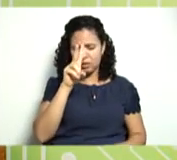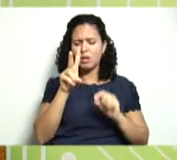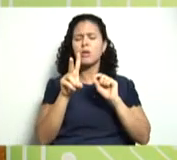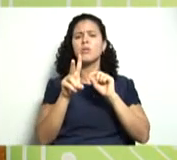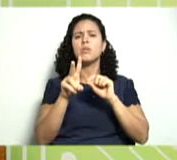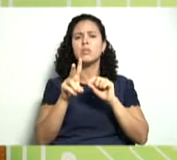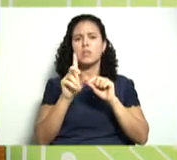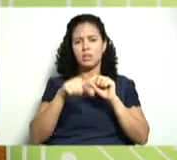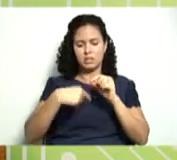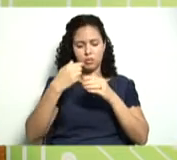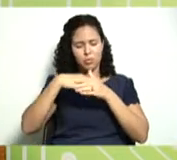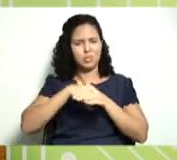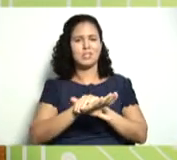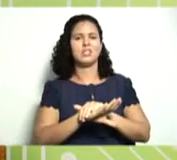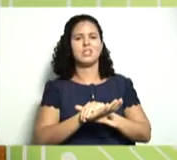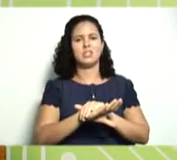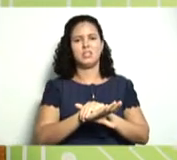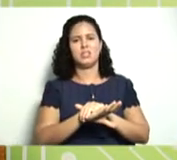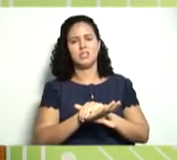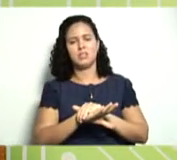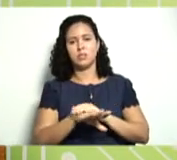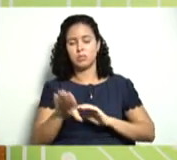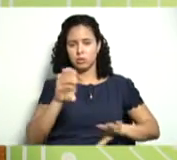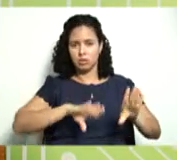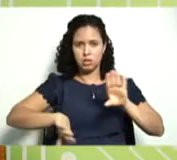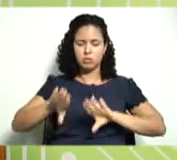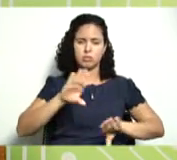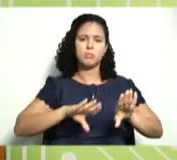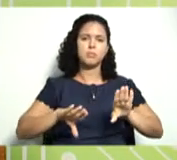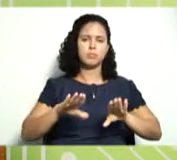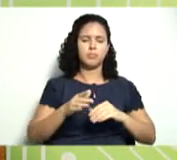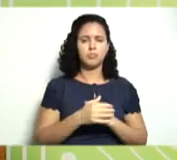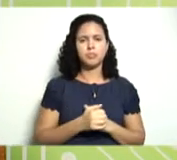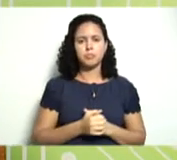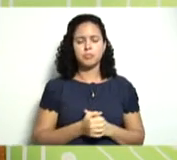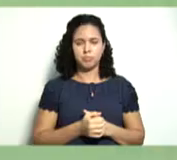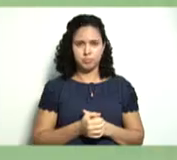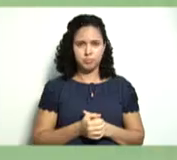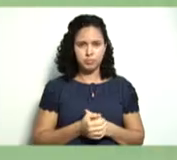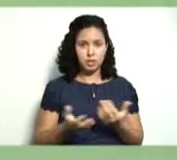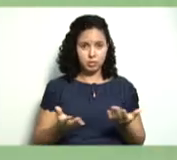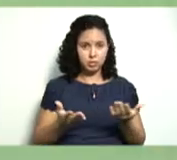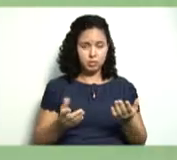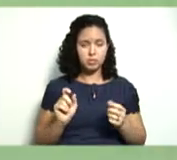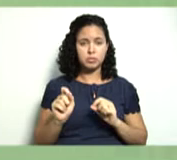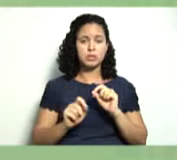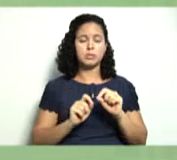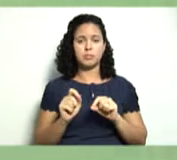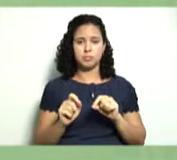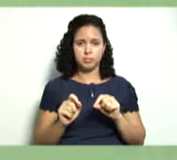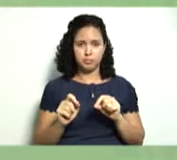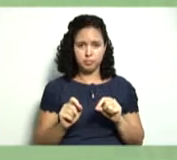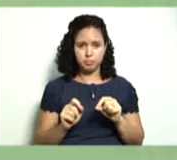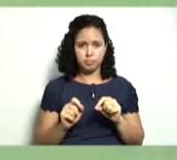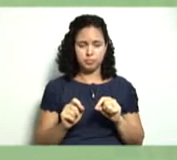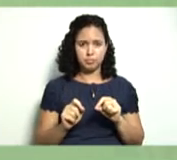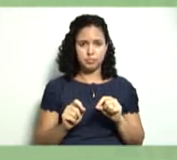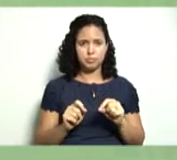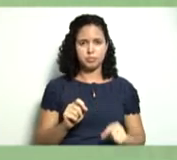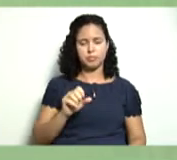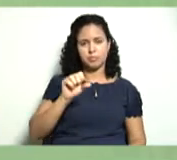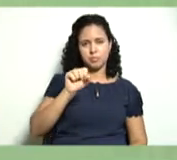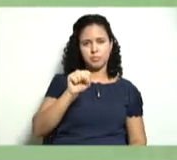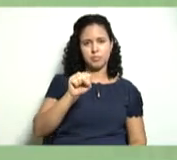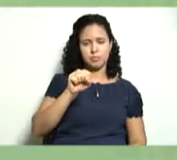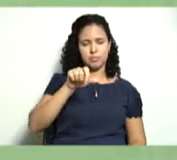é o armazenamento então muito cuidado com isso então retornando aqui é sgbd